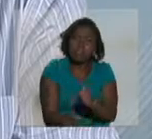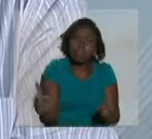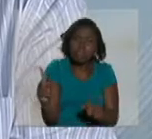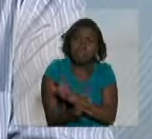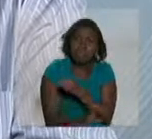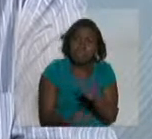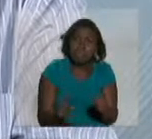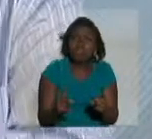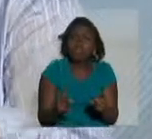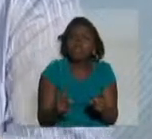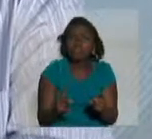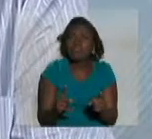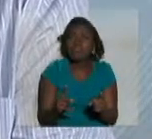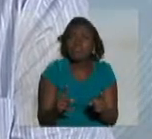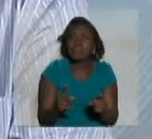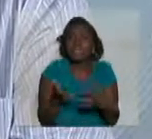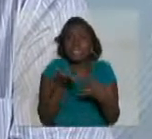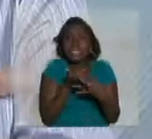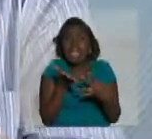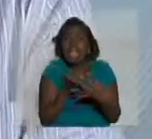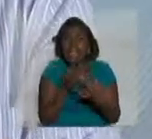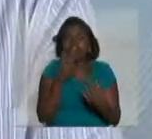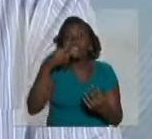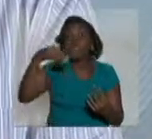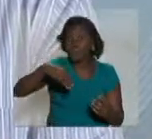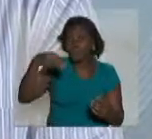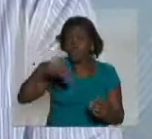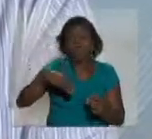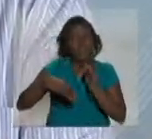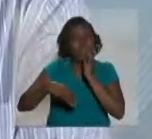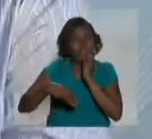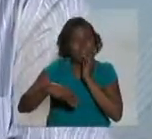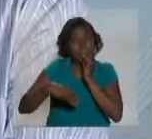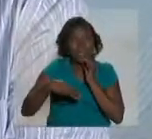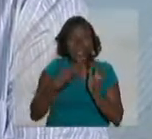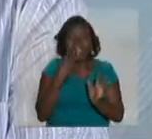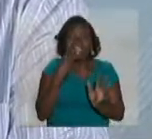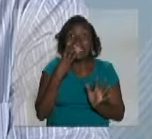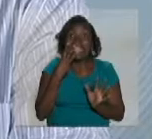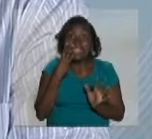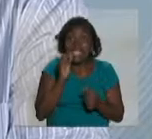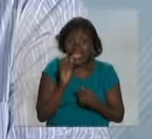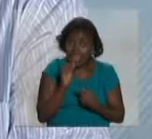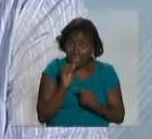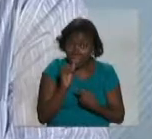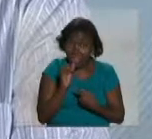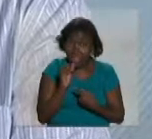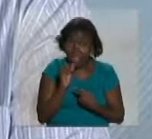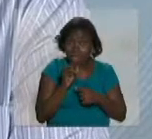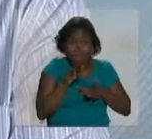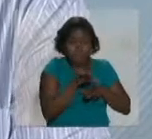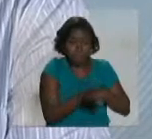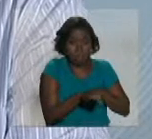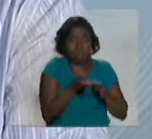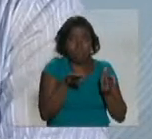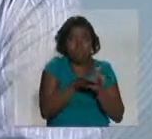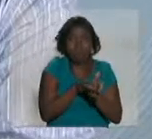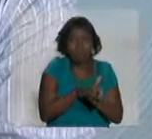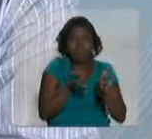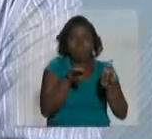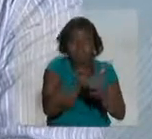um intervalo de 2 minutos, por exemplo. Então, teriam 30 composições passando numa